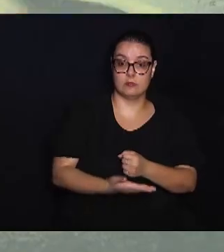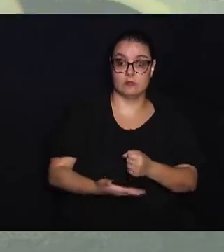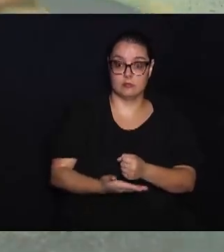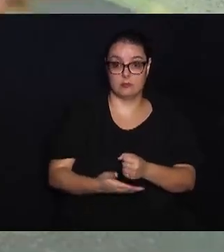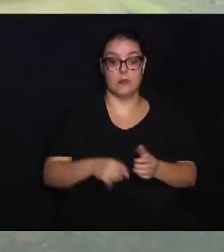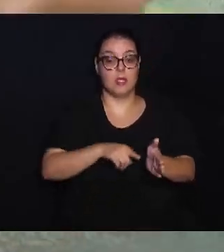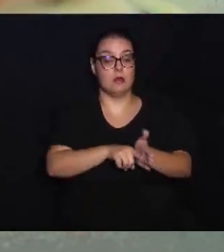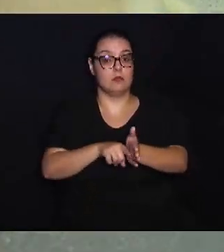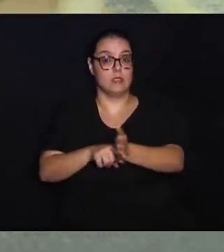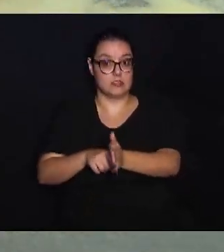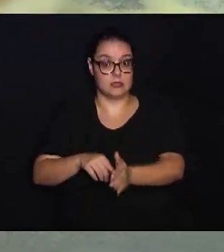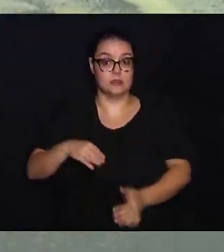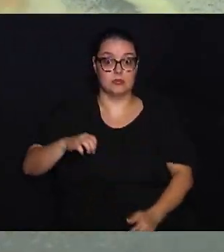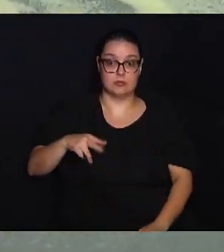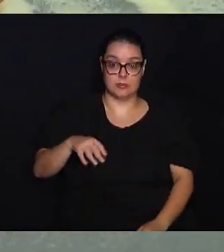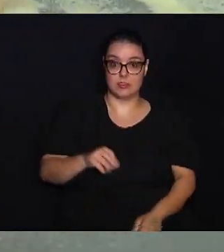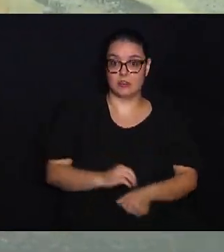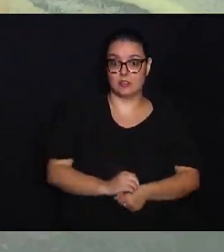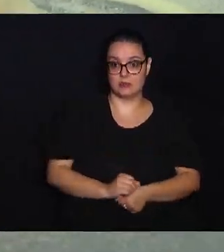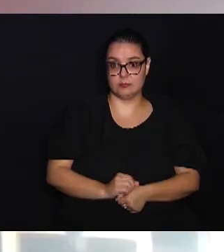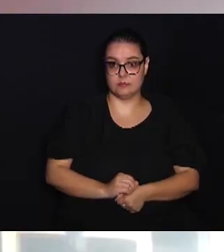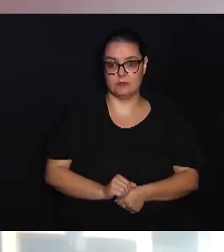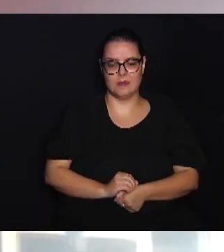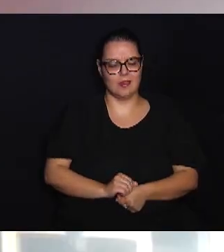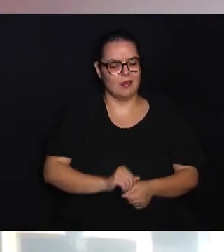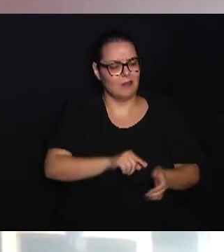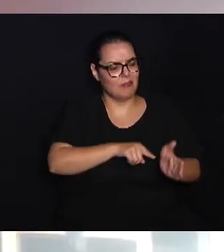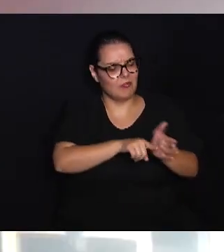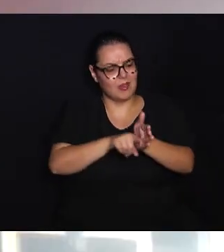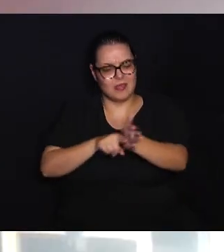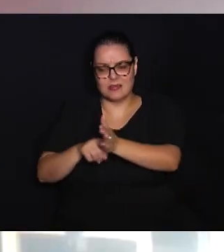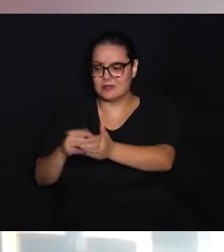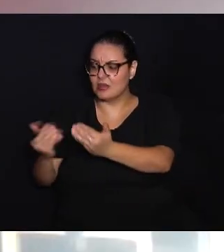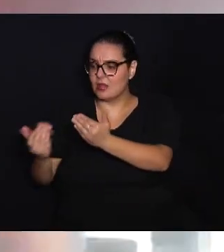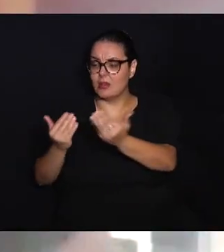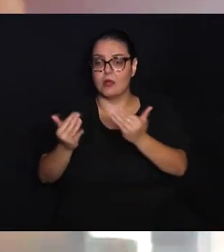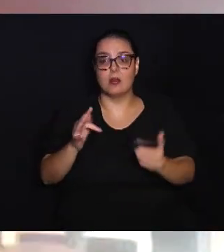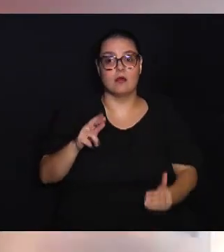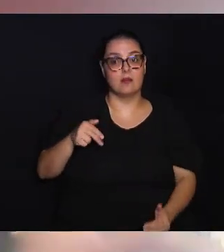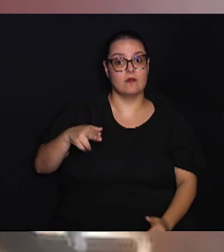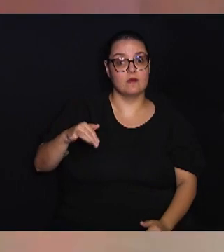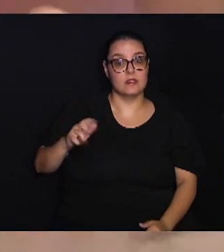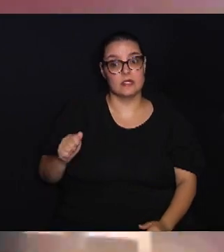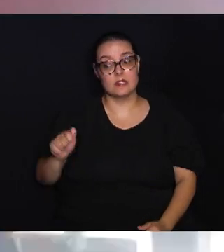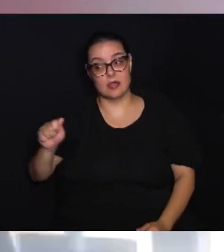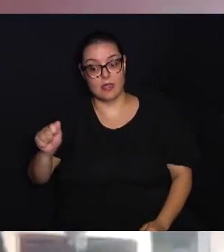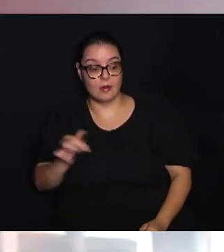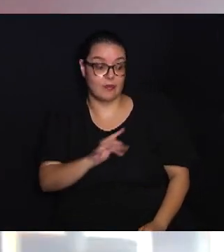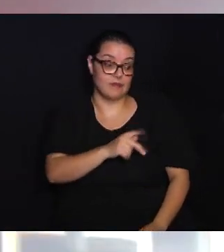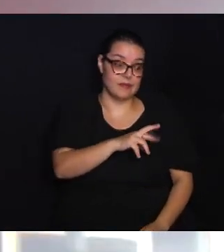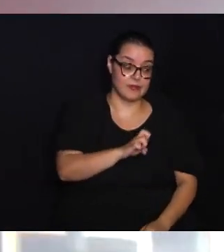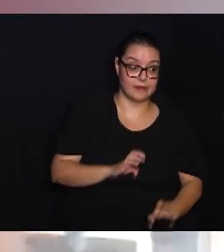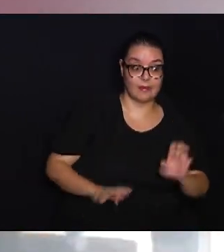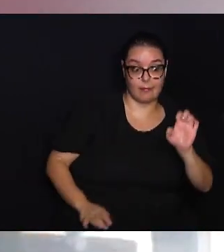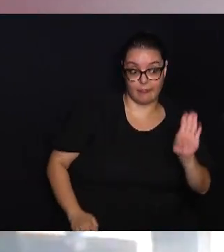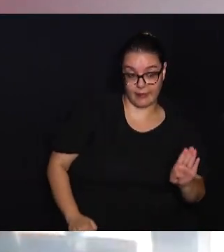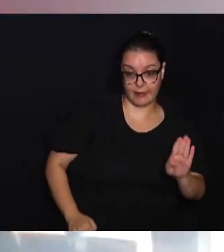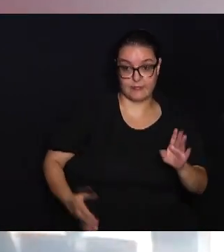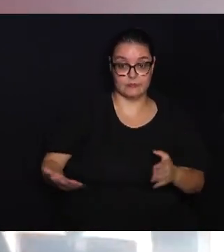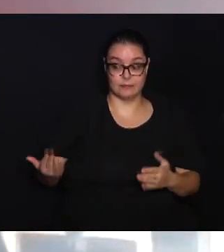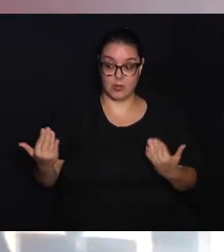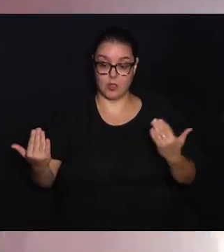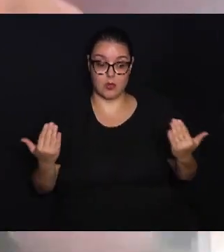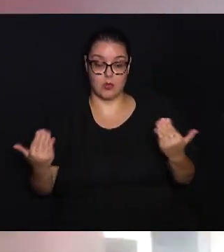receita básica pesquisa de mercado pesquise muito compare a franquia a com a franquia B